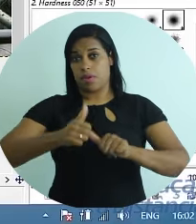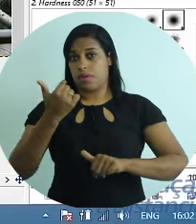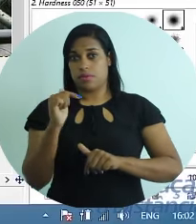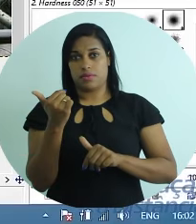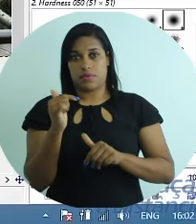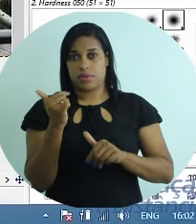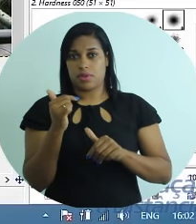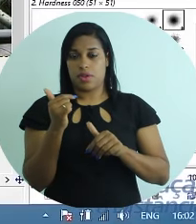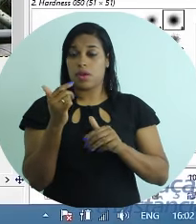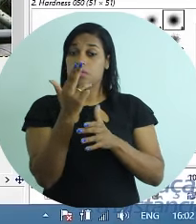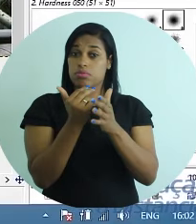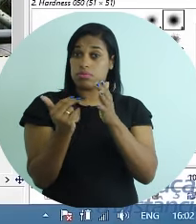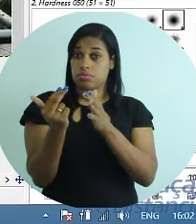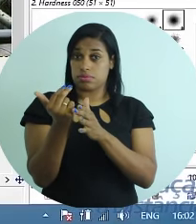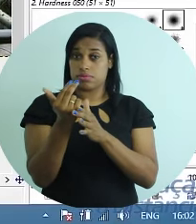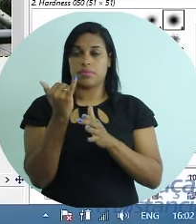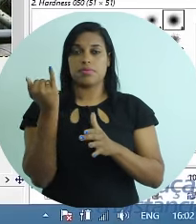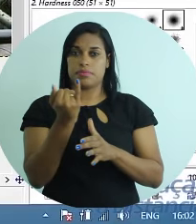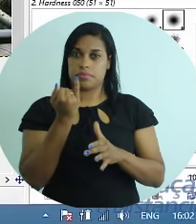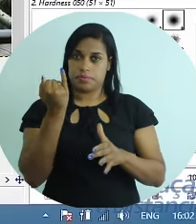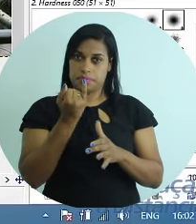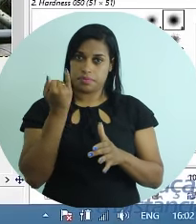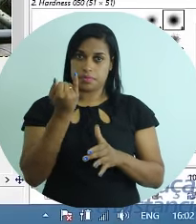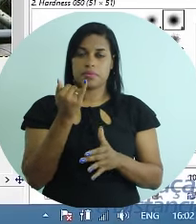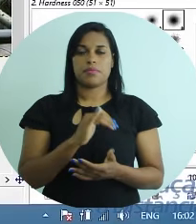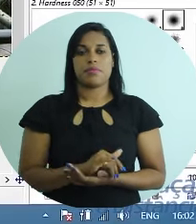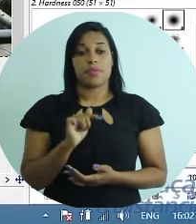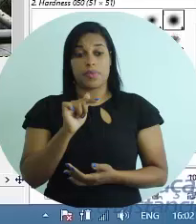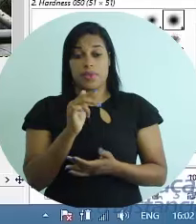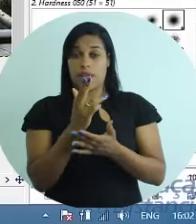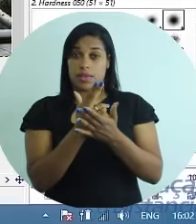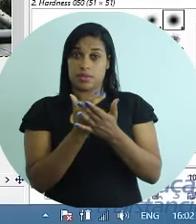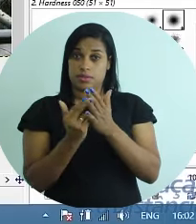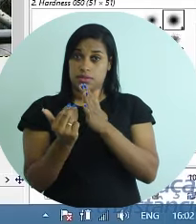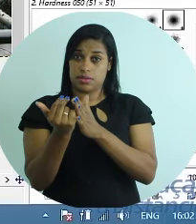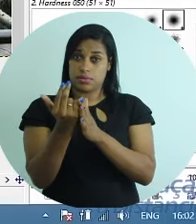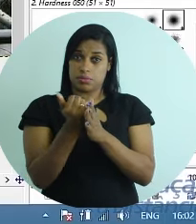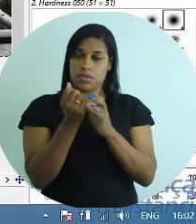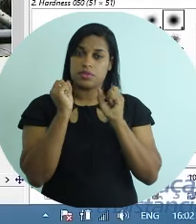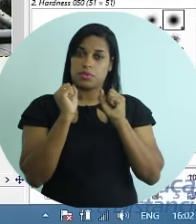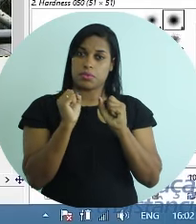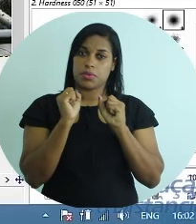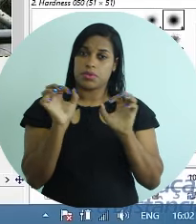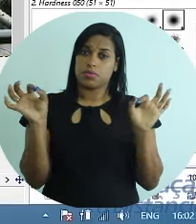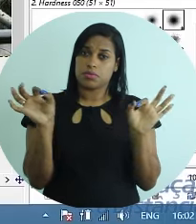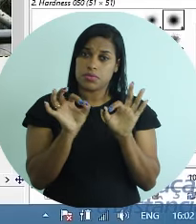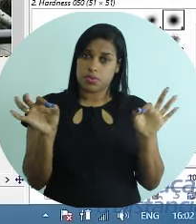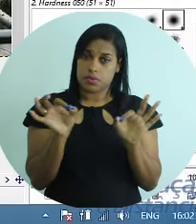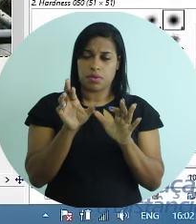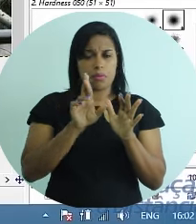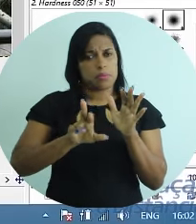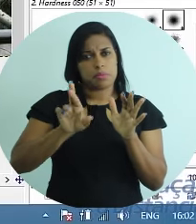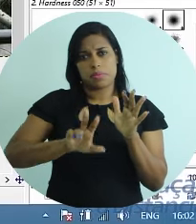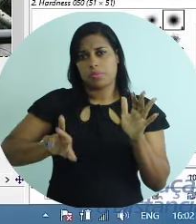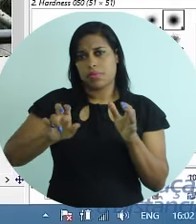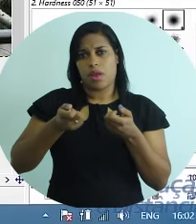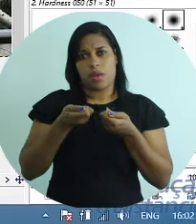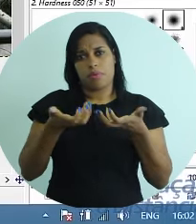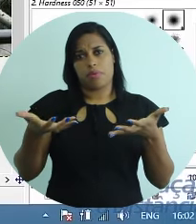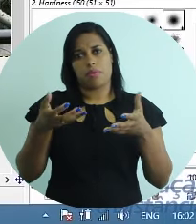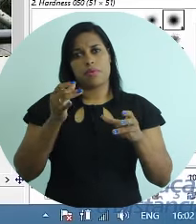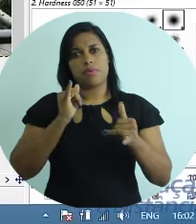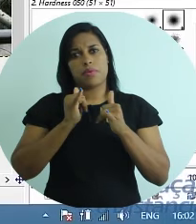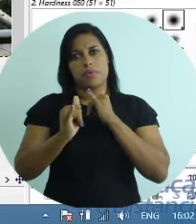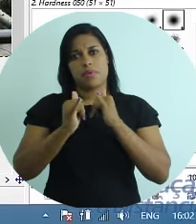é uma imagem de altíssima resolução. Essa imagem, por exemplo, poderia ser otimizada de várias maneiras para ser distribuída